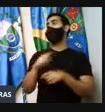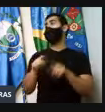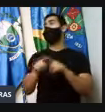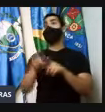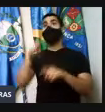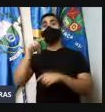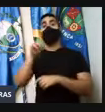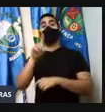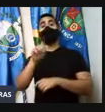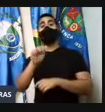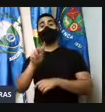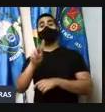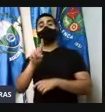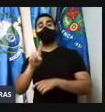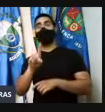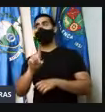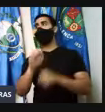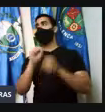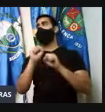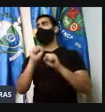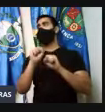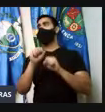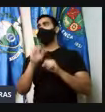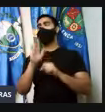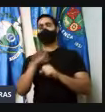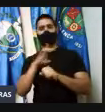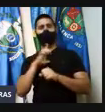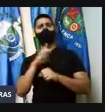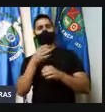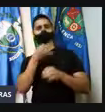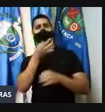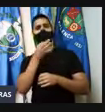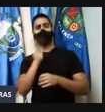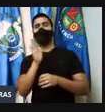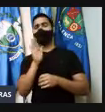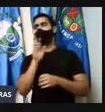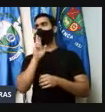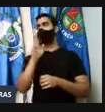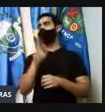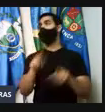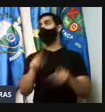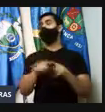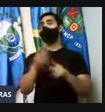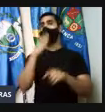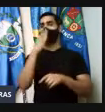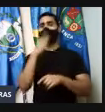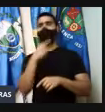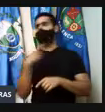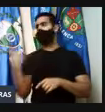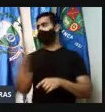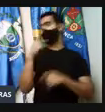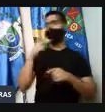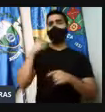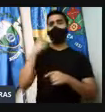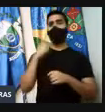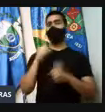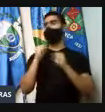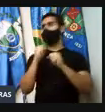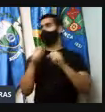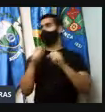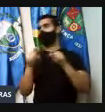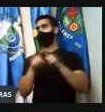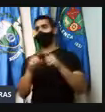pela Comissão de Justiça e Redação, que já deu o parecer, presidente. Pedi também a vocês que